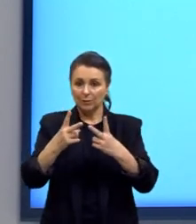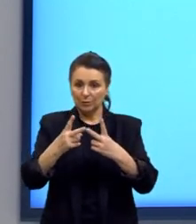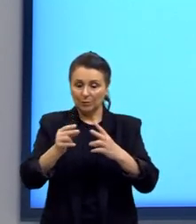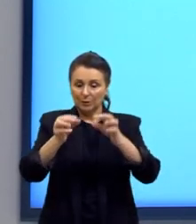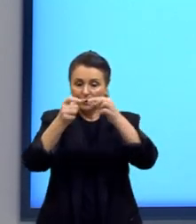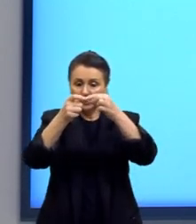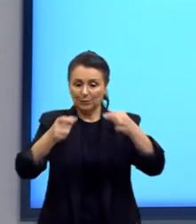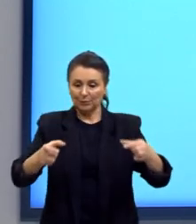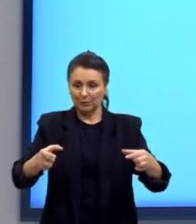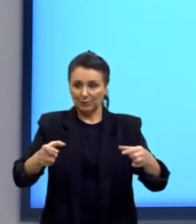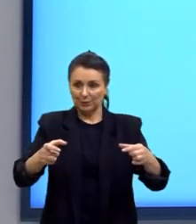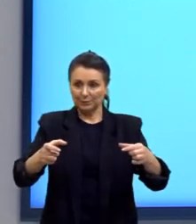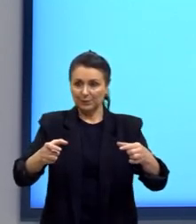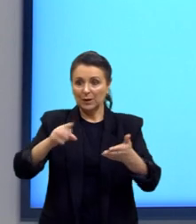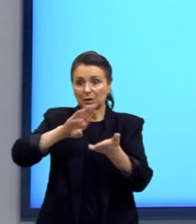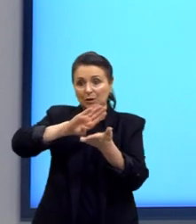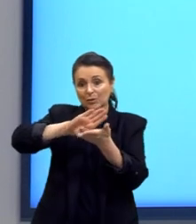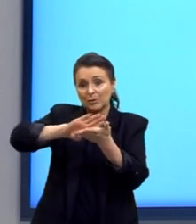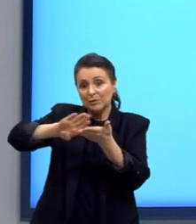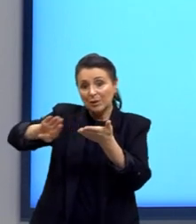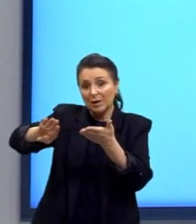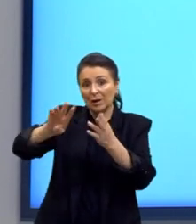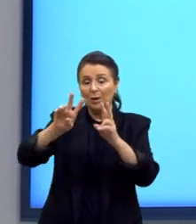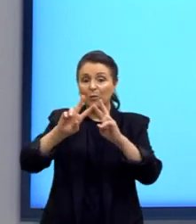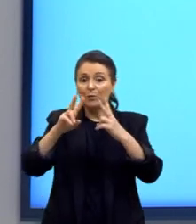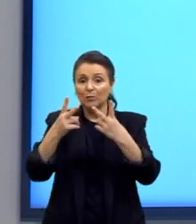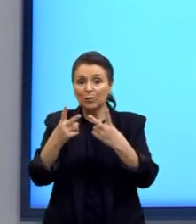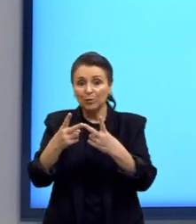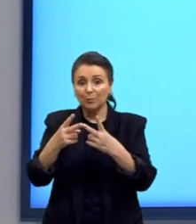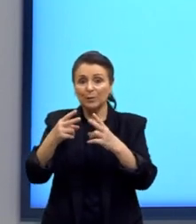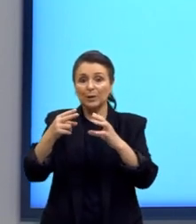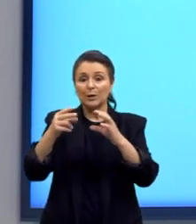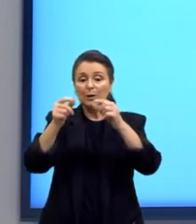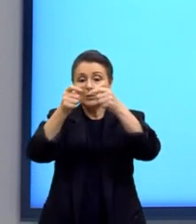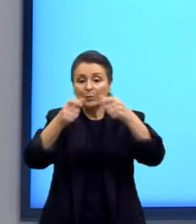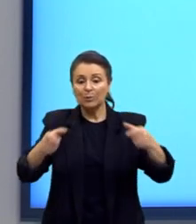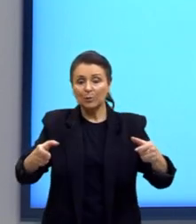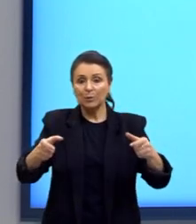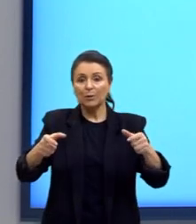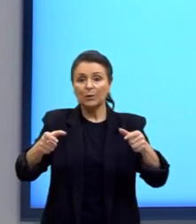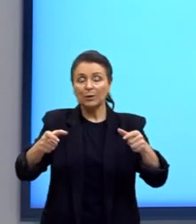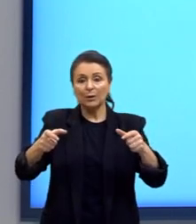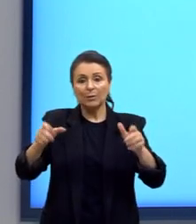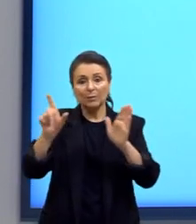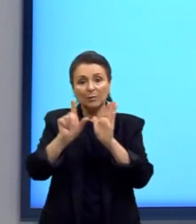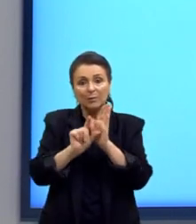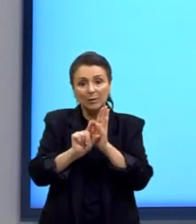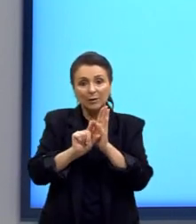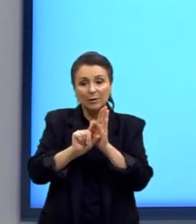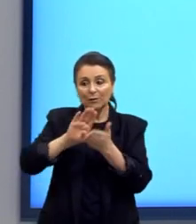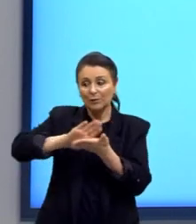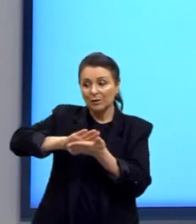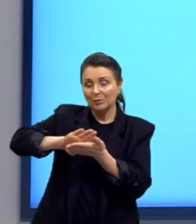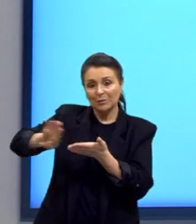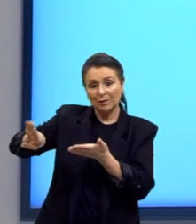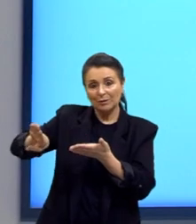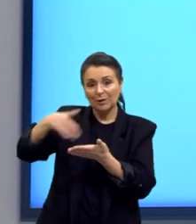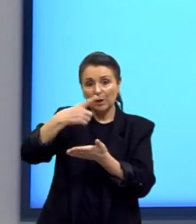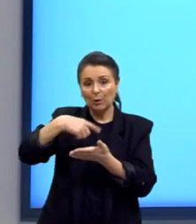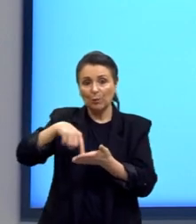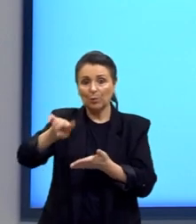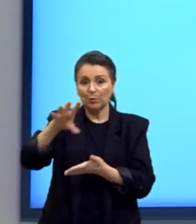né e retirar o volume daquele cor O que foi feita ali a secção e foi retirada então é outra